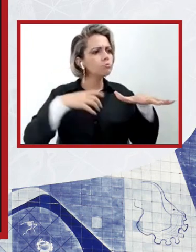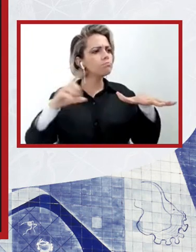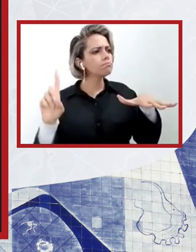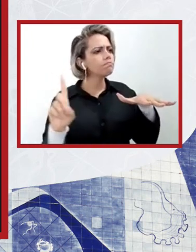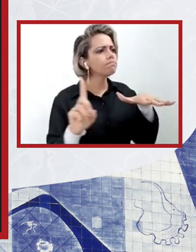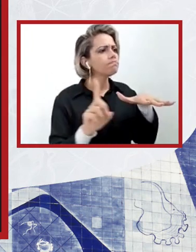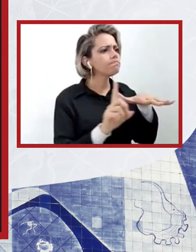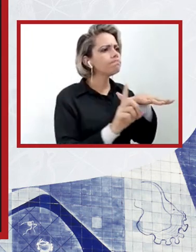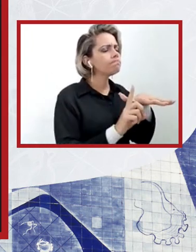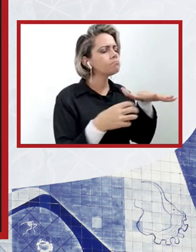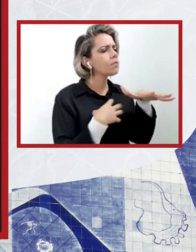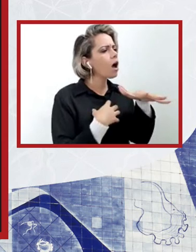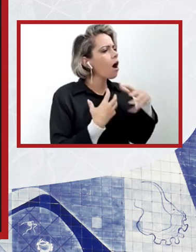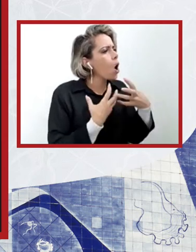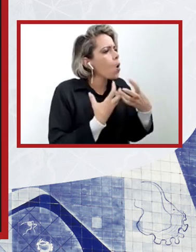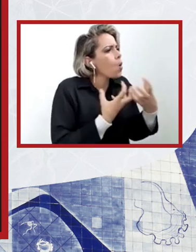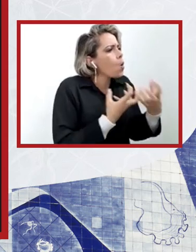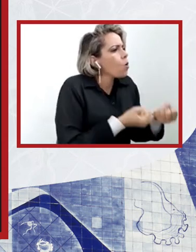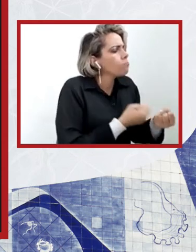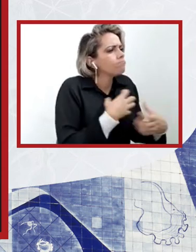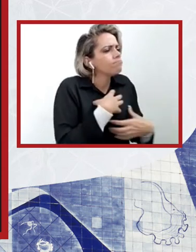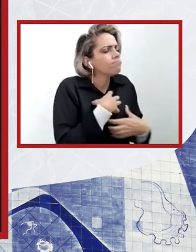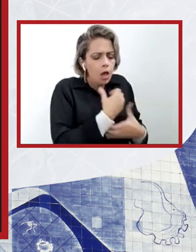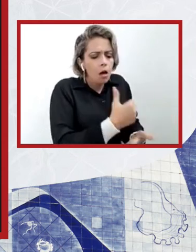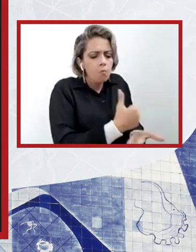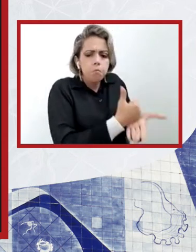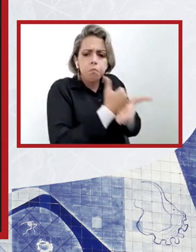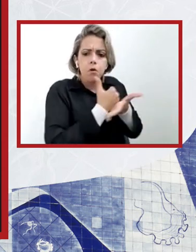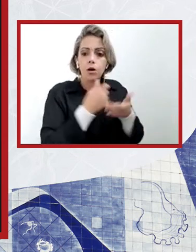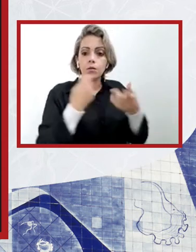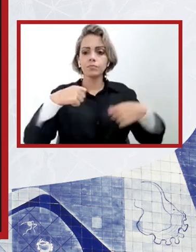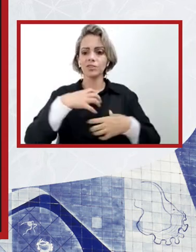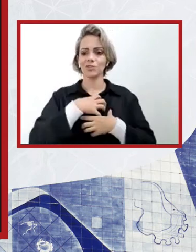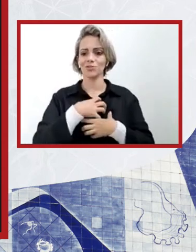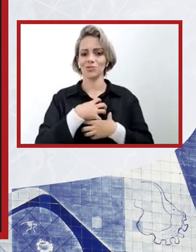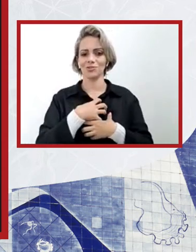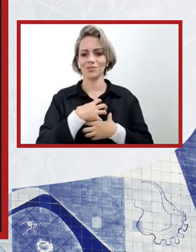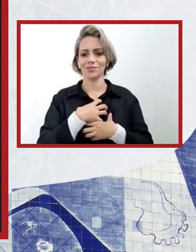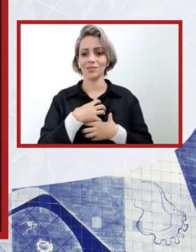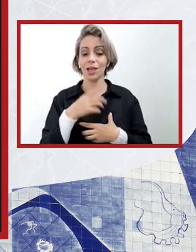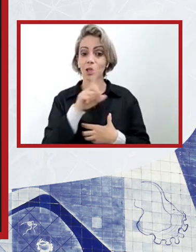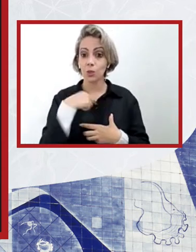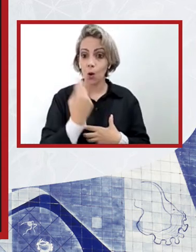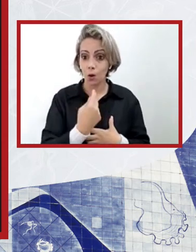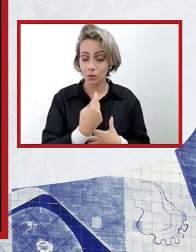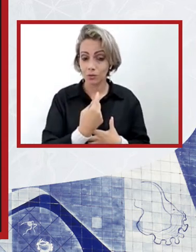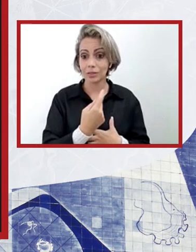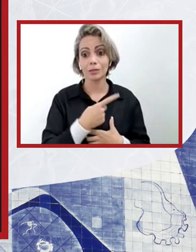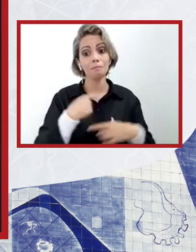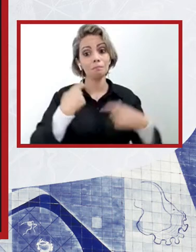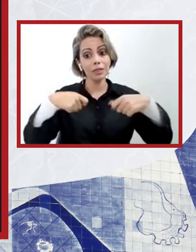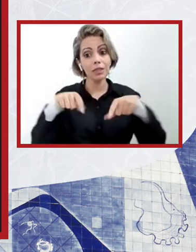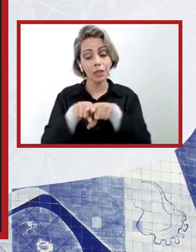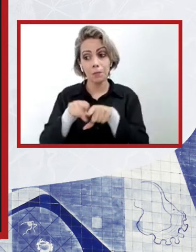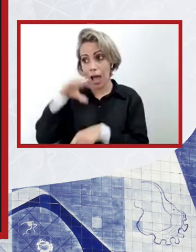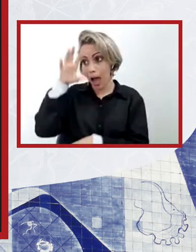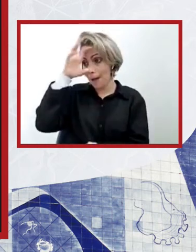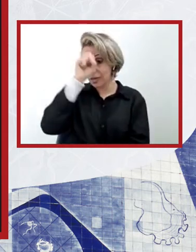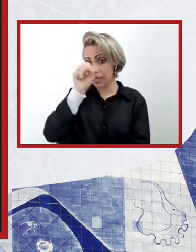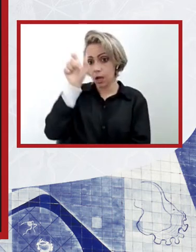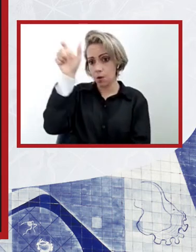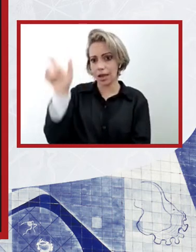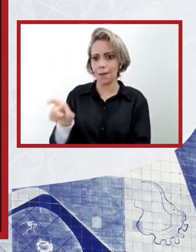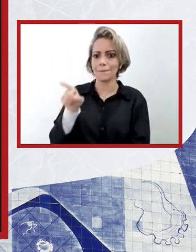apoiada. E mais do que isso, a gente tem que aprender com a pessoa. A universidade tem que